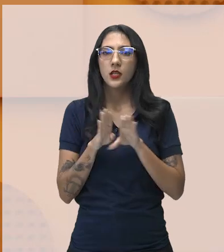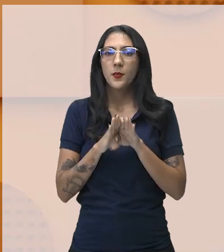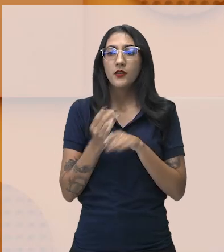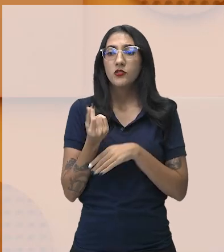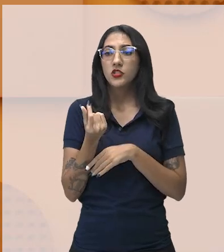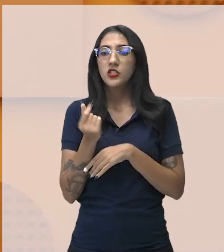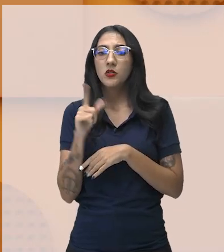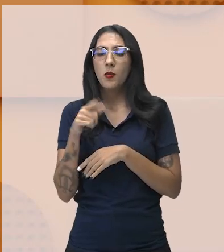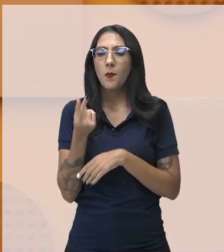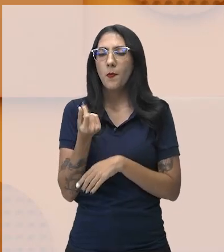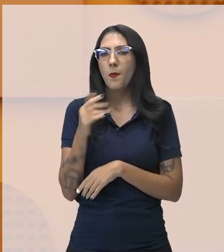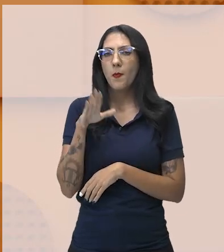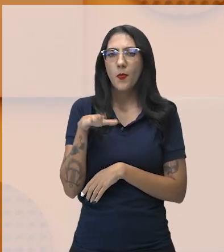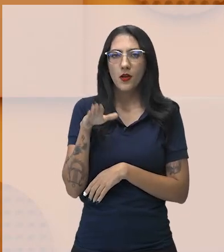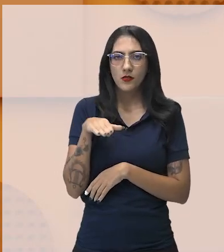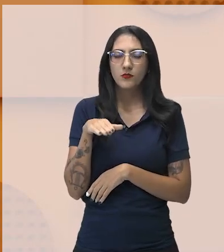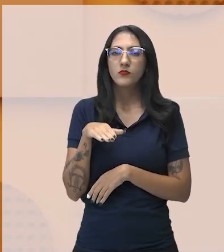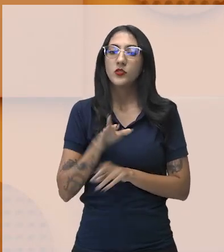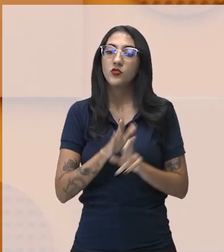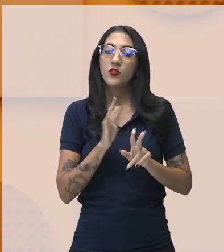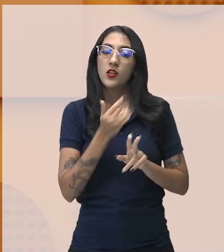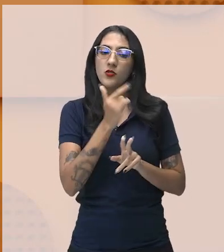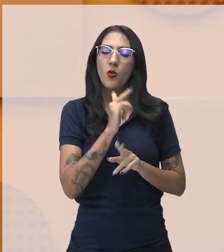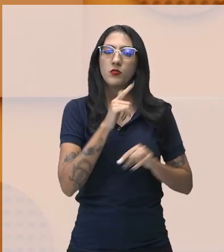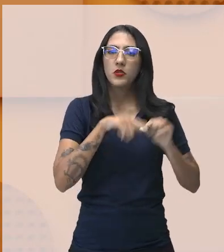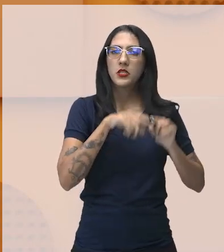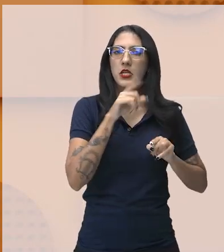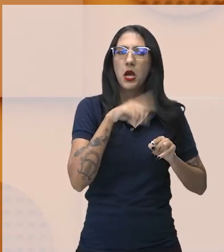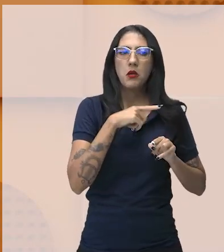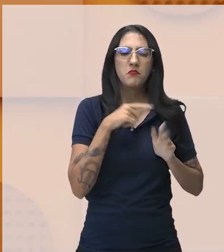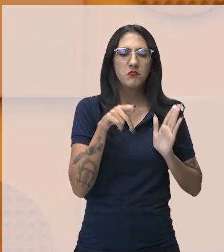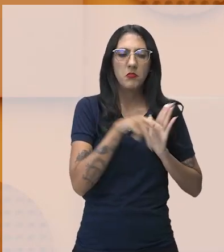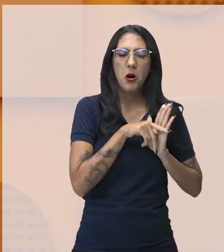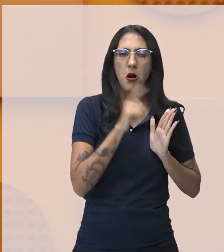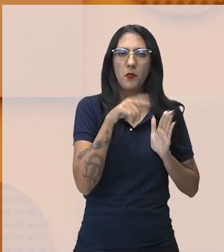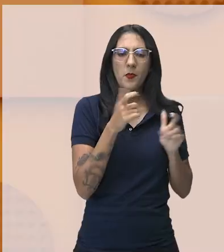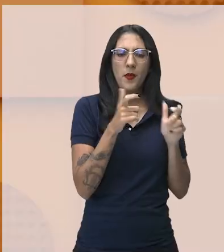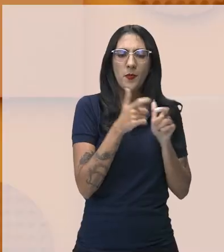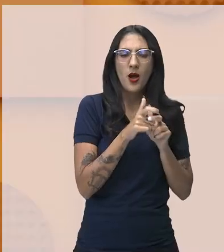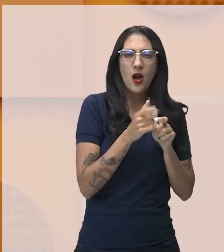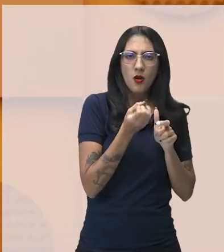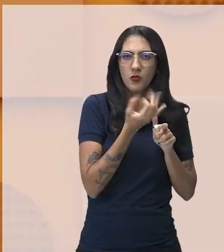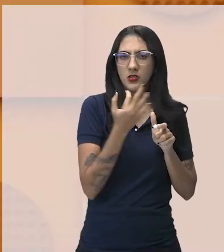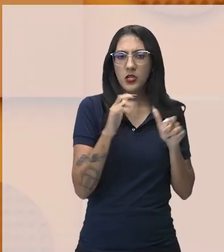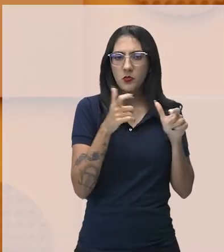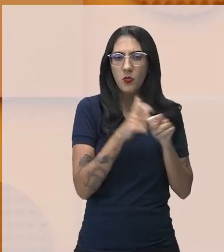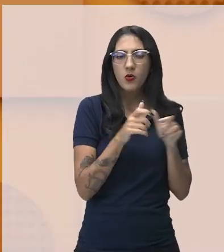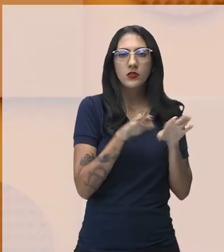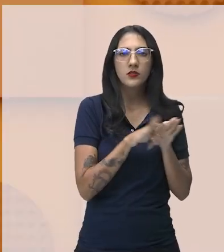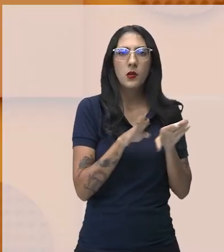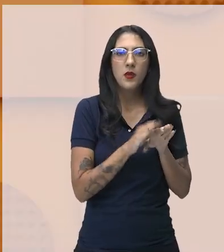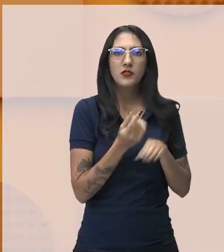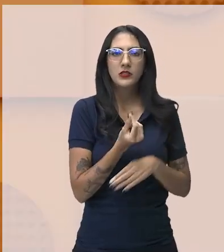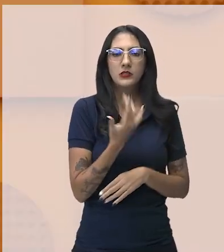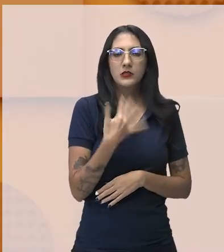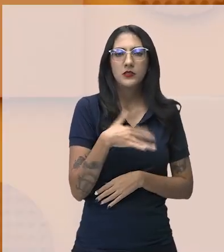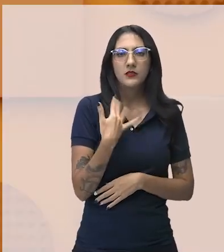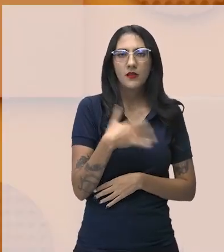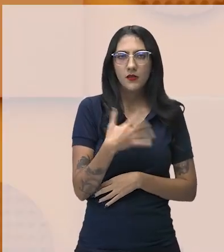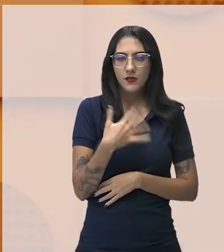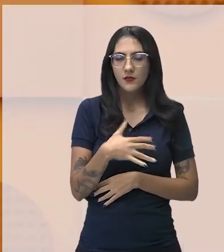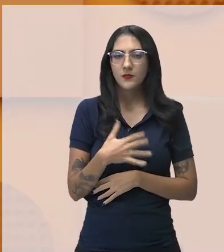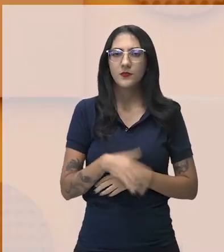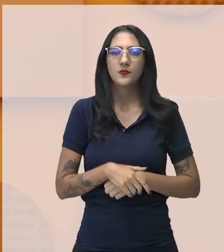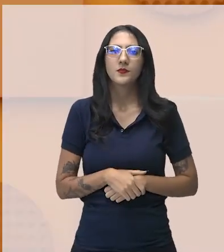sendo mais baixo. Diferente ali de uma peça mais exclusiva, que tem menor quantidade, aí o preço acaba se elevando, tá